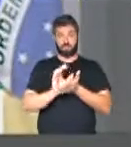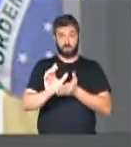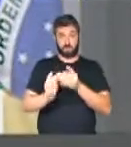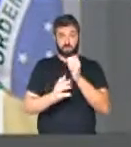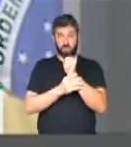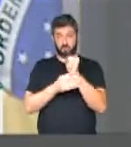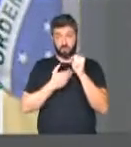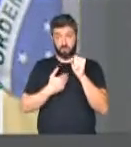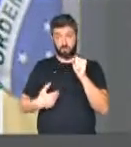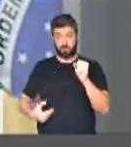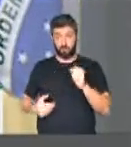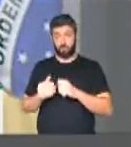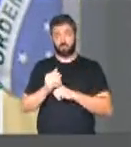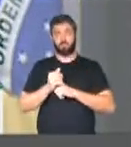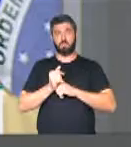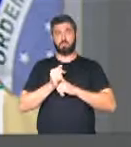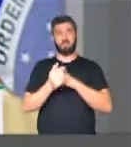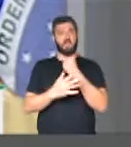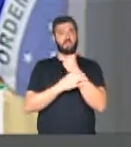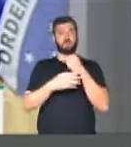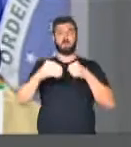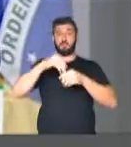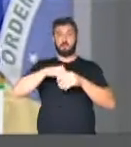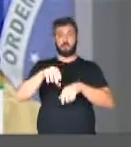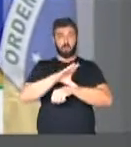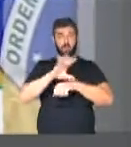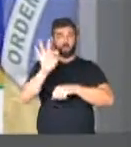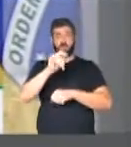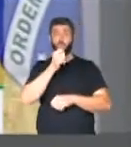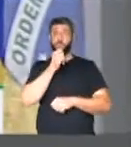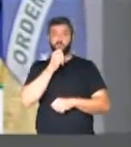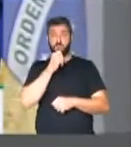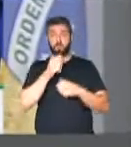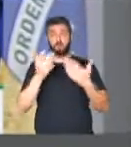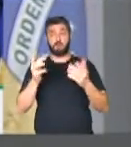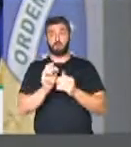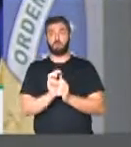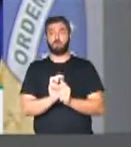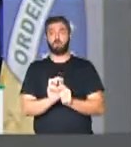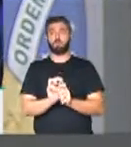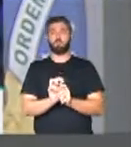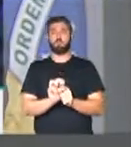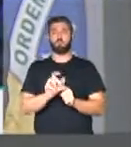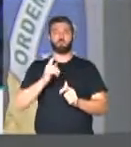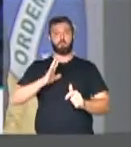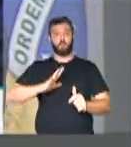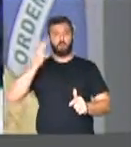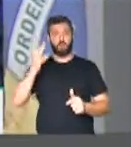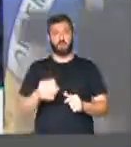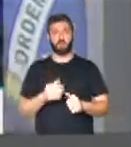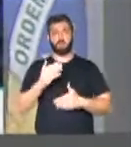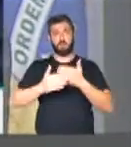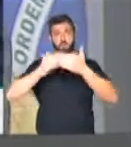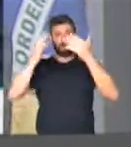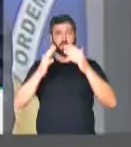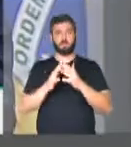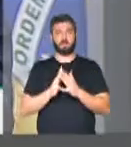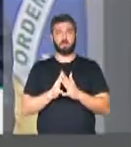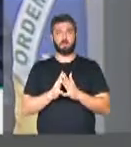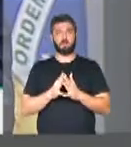financiamento da segurança pública não foi assegurado à Constituição Federal. É preciso que nós tenhamos coragem, inclusive, de